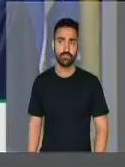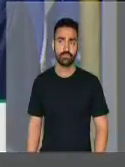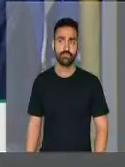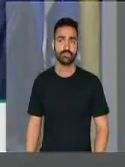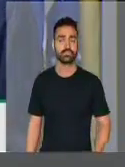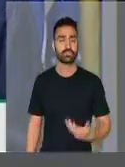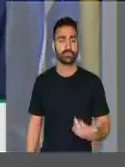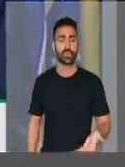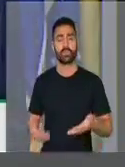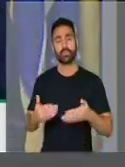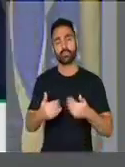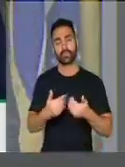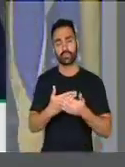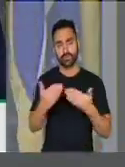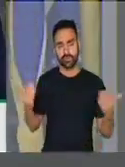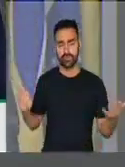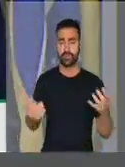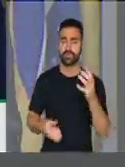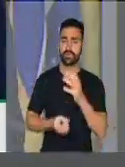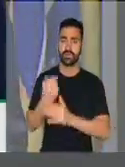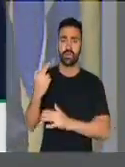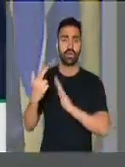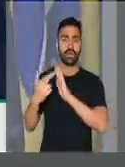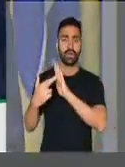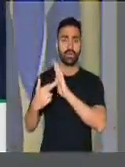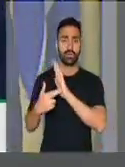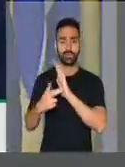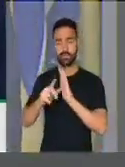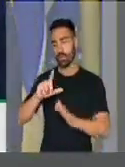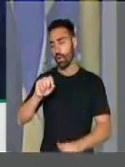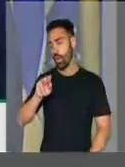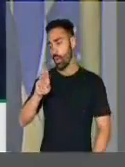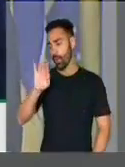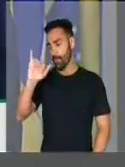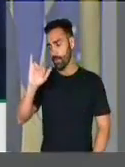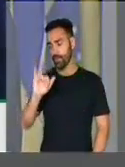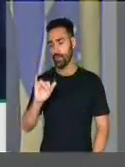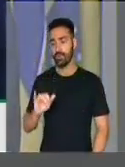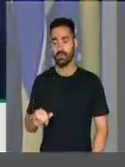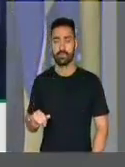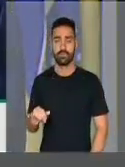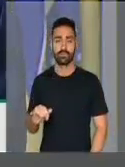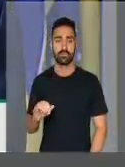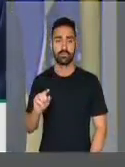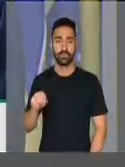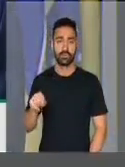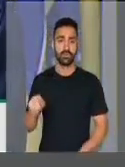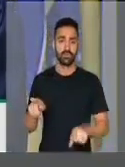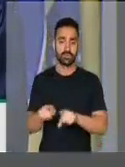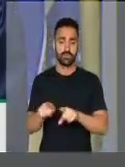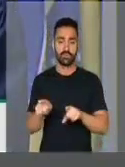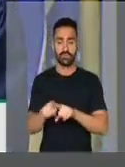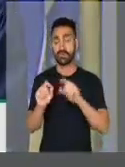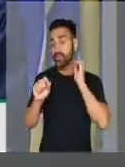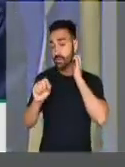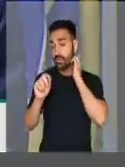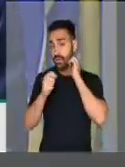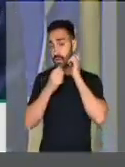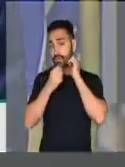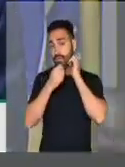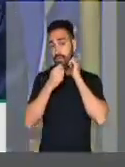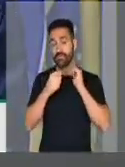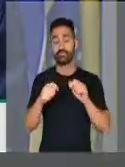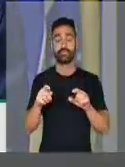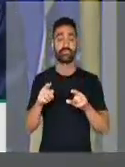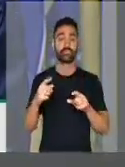faço esse apelo para a regulamentação do lobby. Agora, enquanto isso não acontece, que nós ajudemos na Comissão